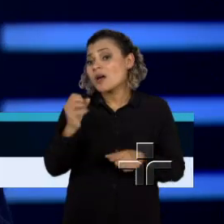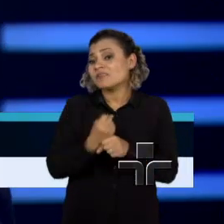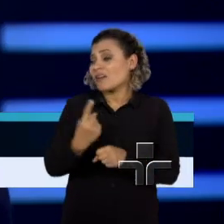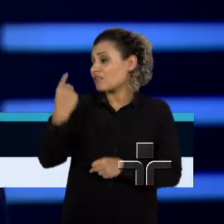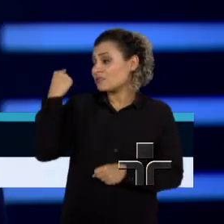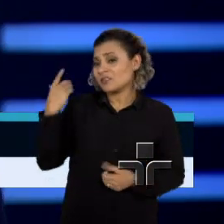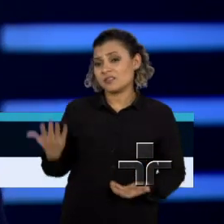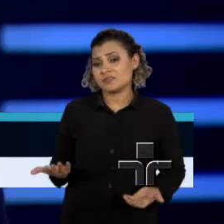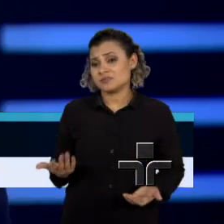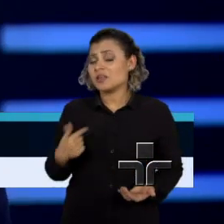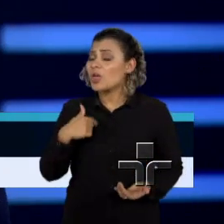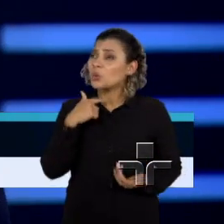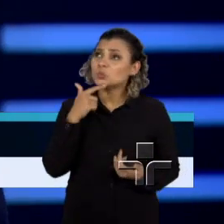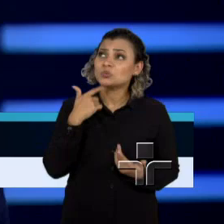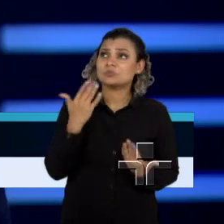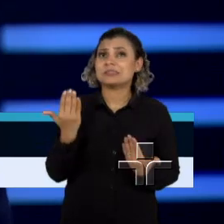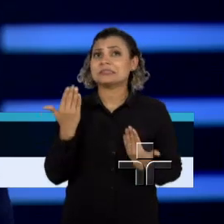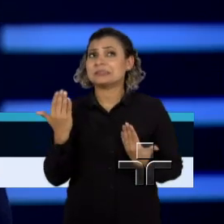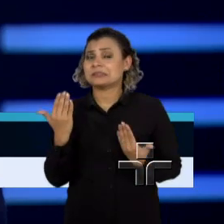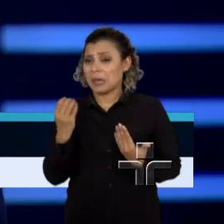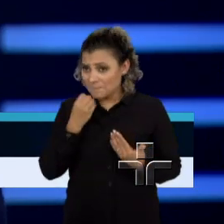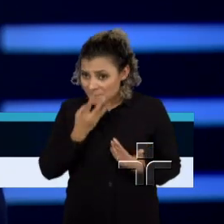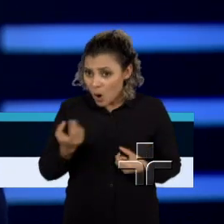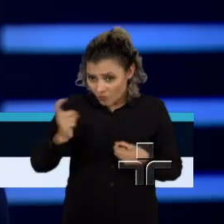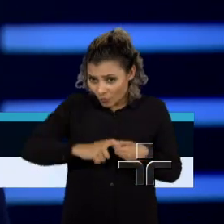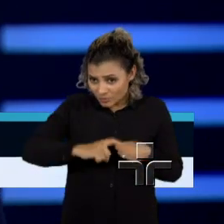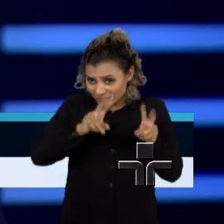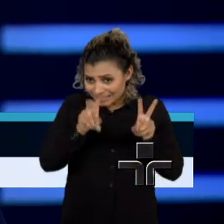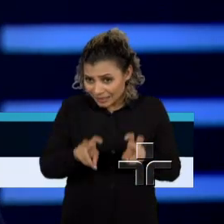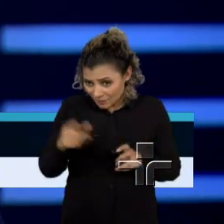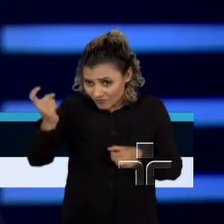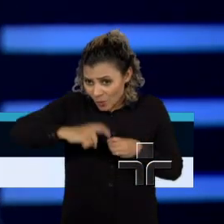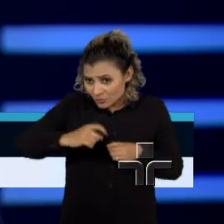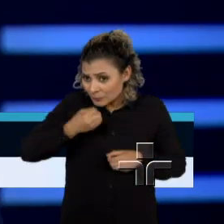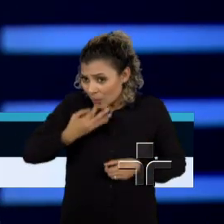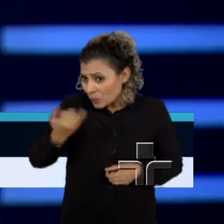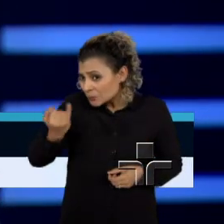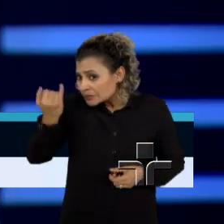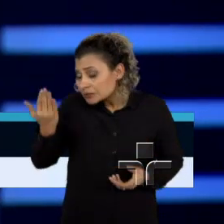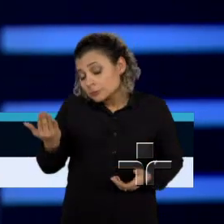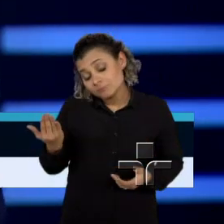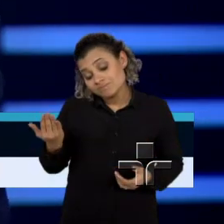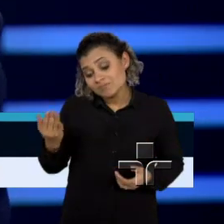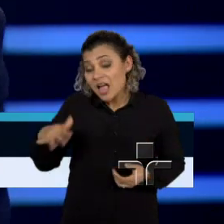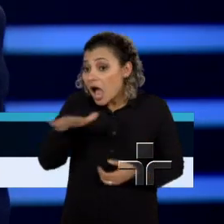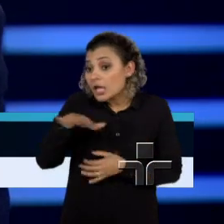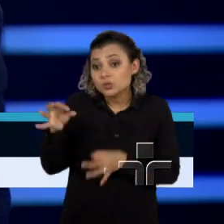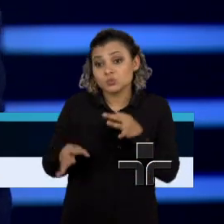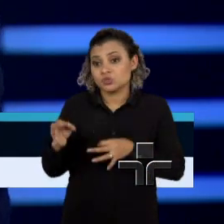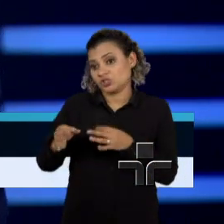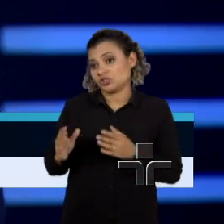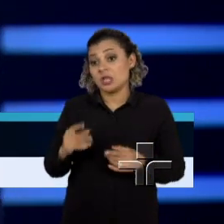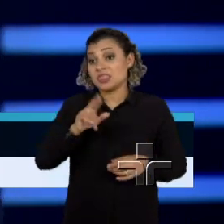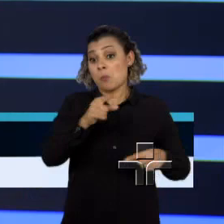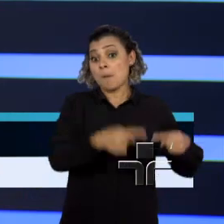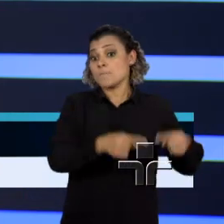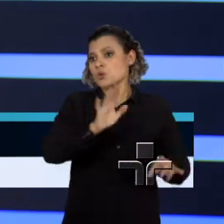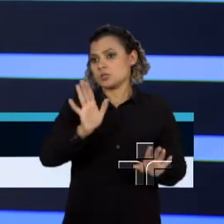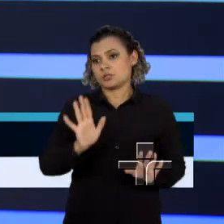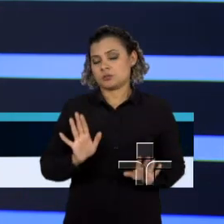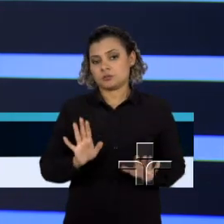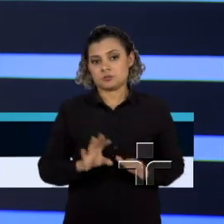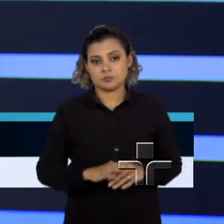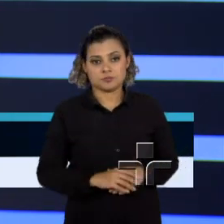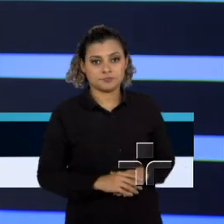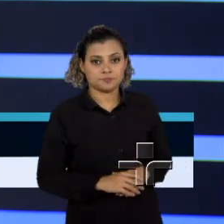Eu tenho minhas dúvidas se seria oportuno, do ponto de vista político, não jurídico, a gente retomar essa questão.